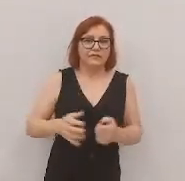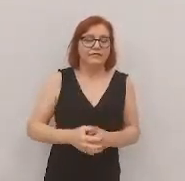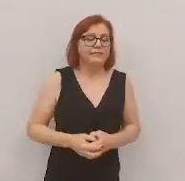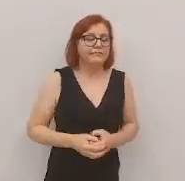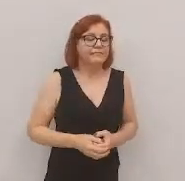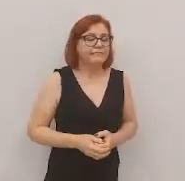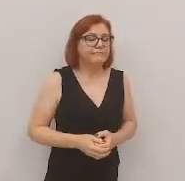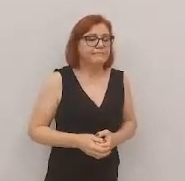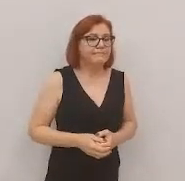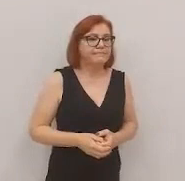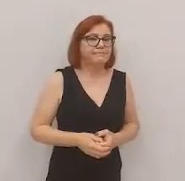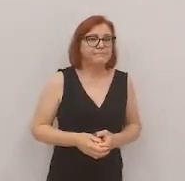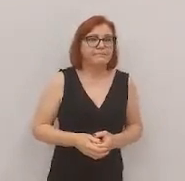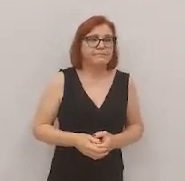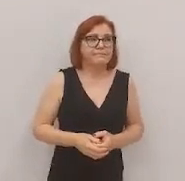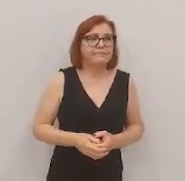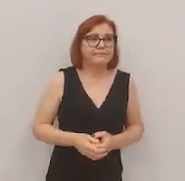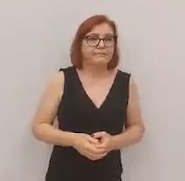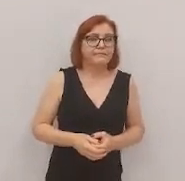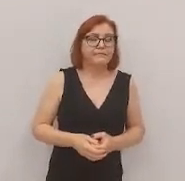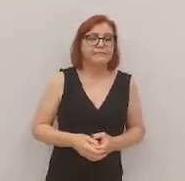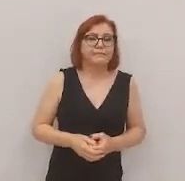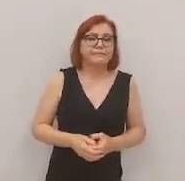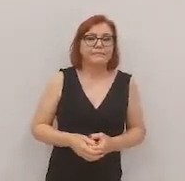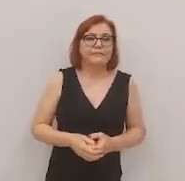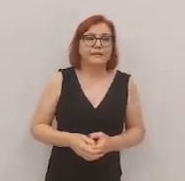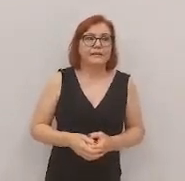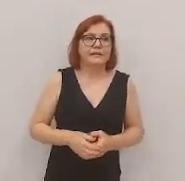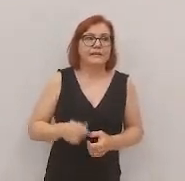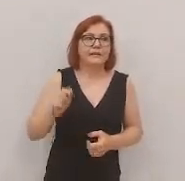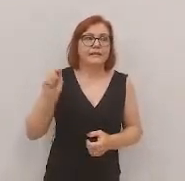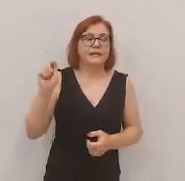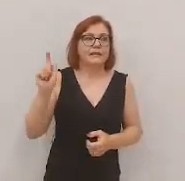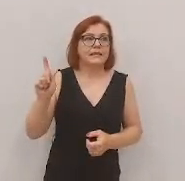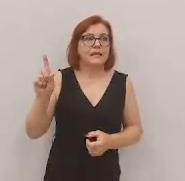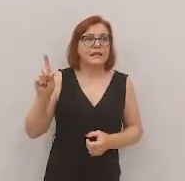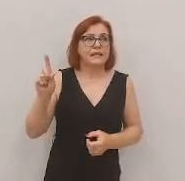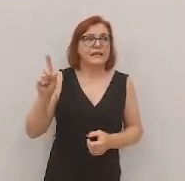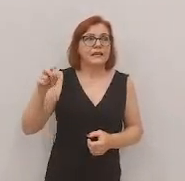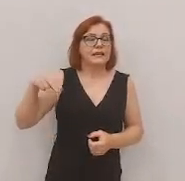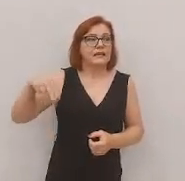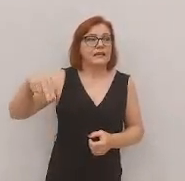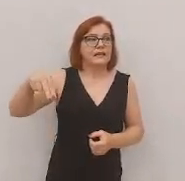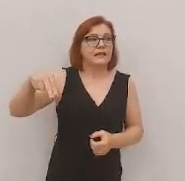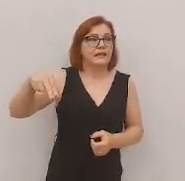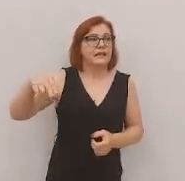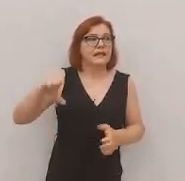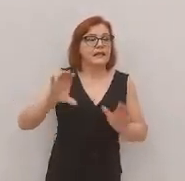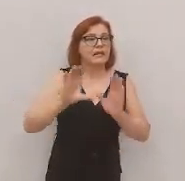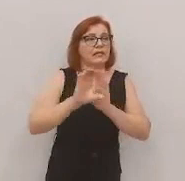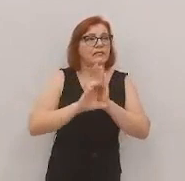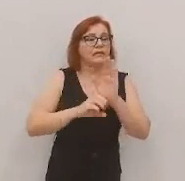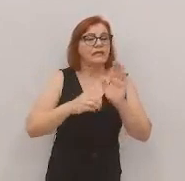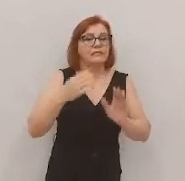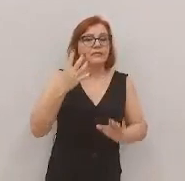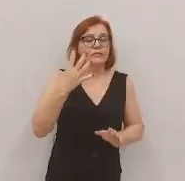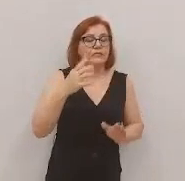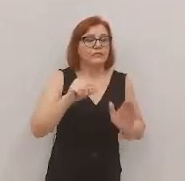Aleluia! Daniel 4:17. É o texto, né?